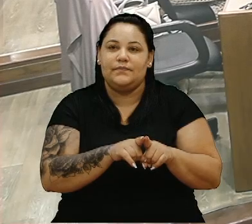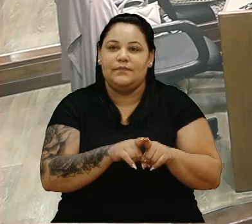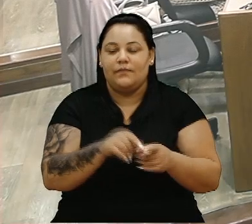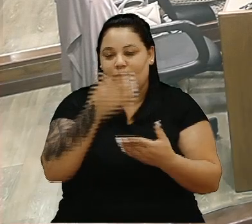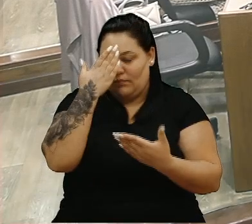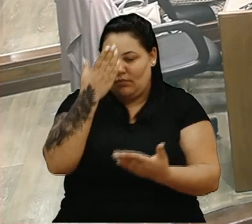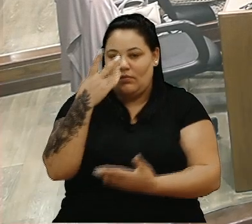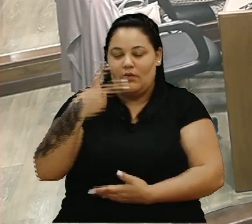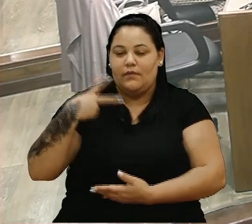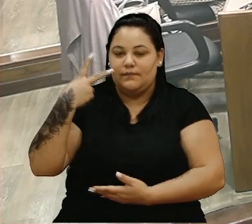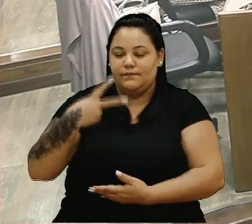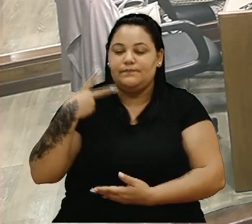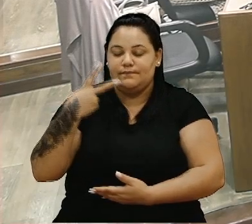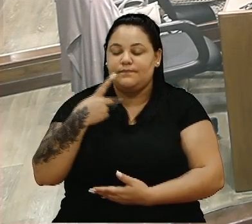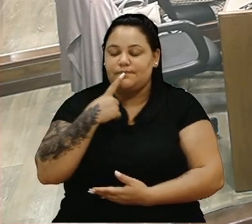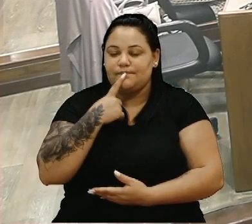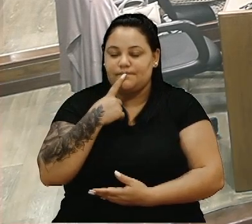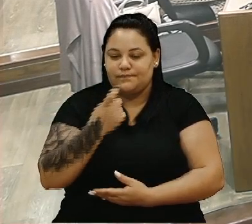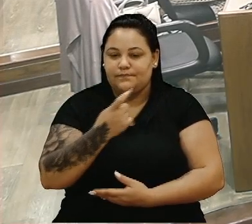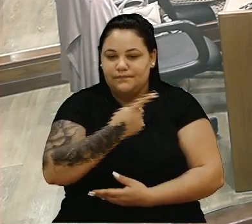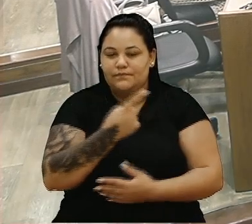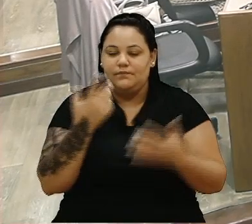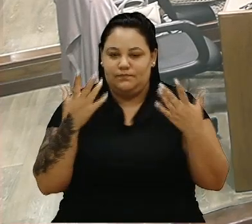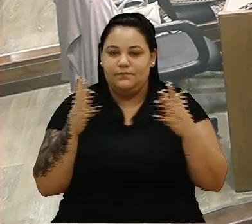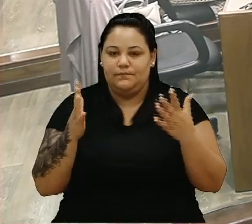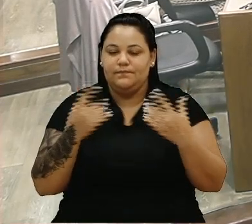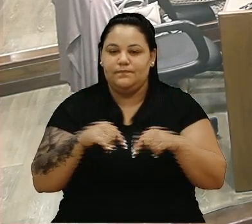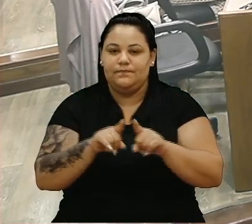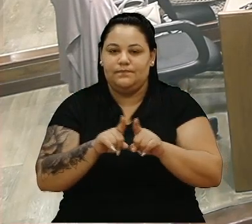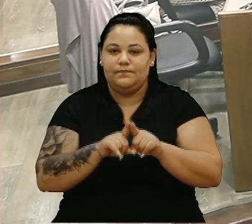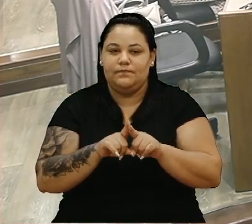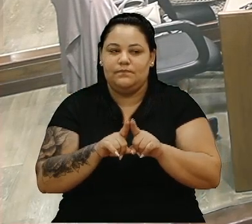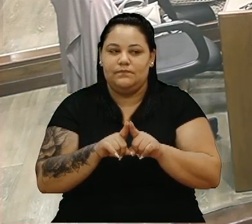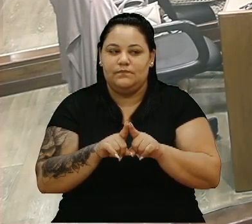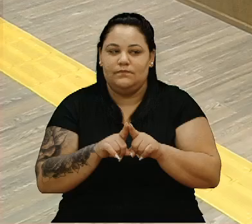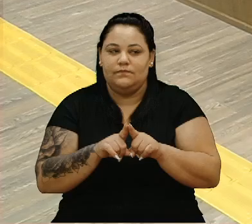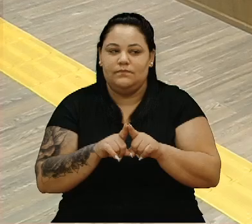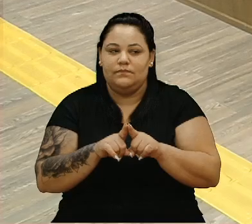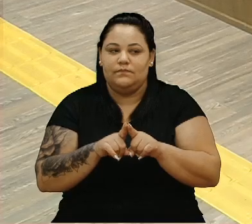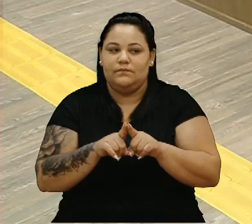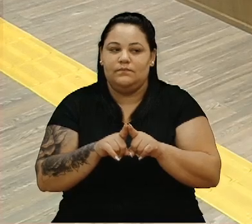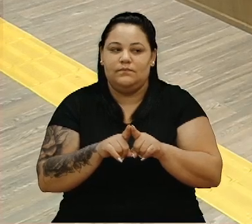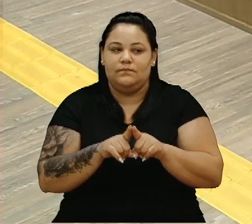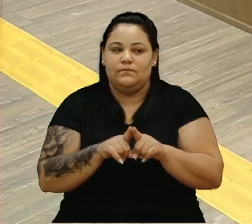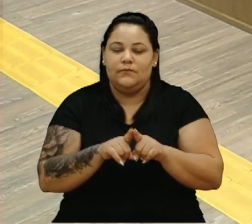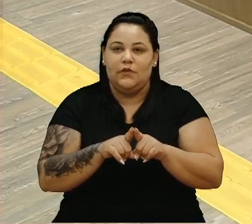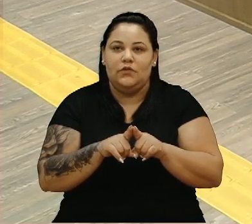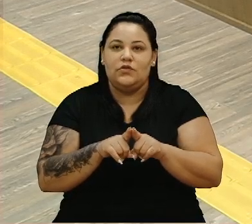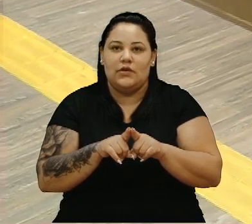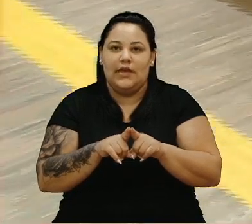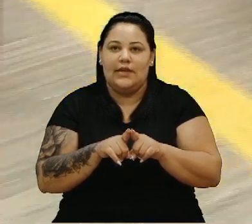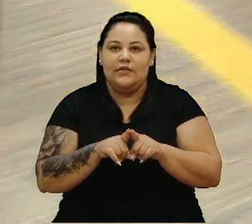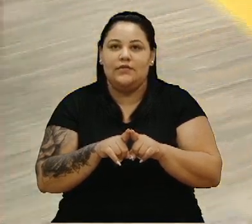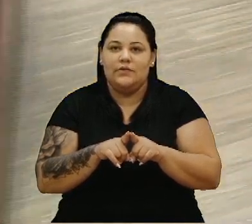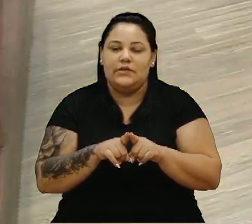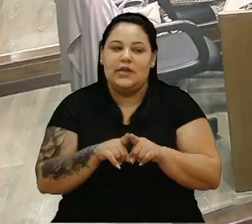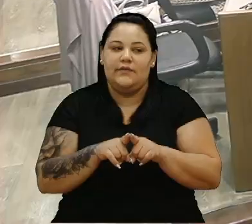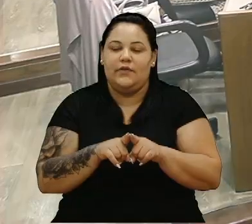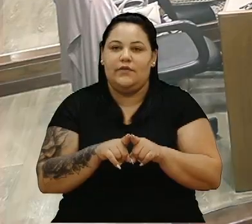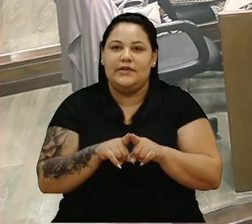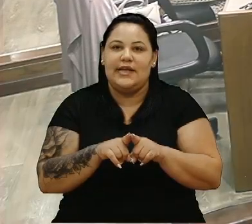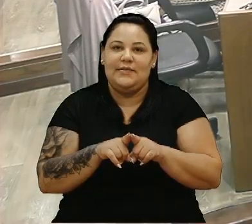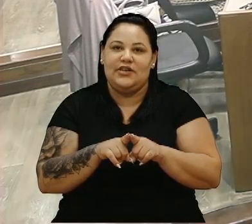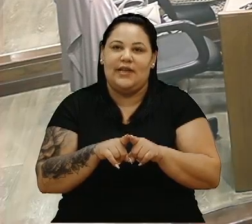parabenizá-la pelo importante tema trazido a essa casa. Ontem mesmo dialogava com uma conselheira tutelar, Rita Elizabeth. Nos próximos dias também estarei dialogando com